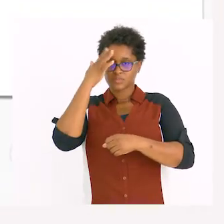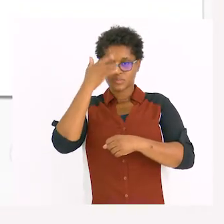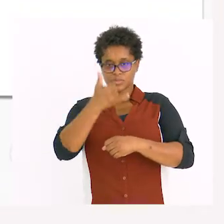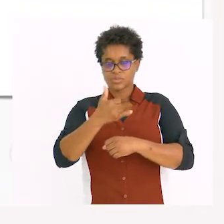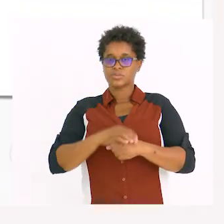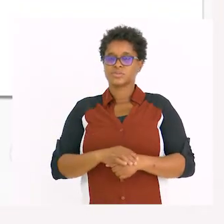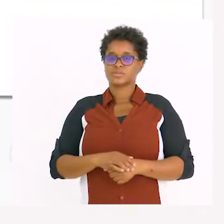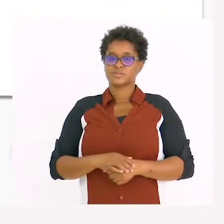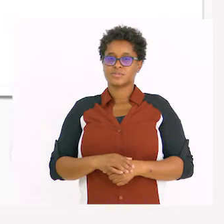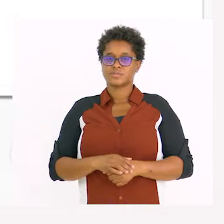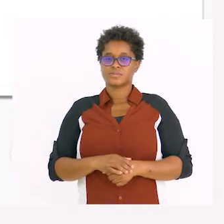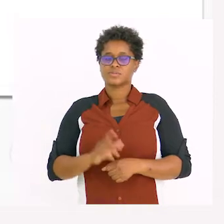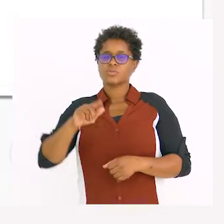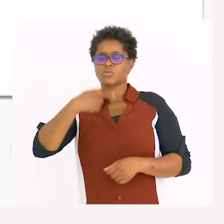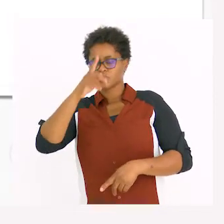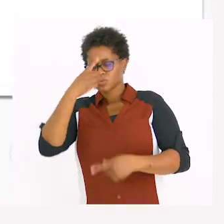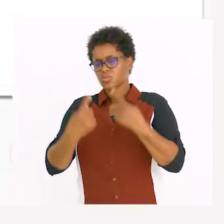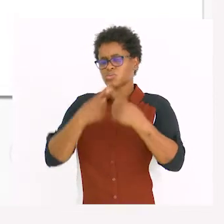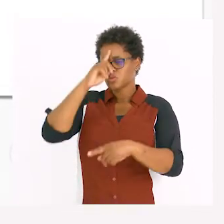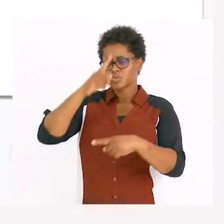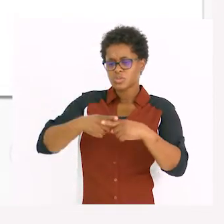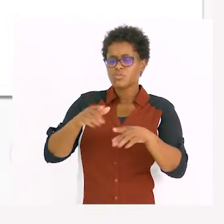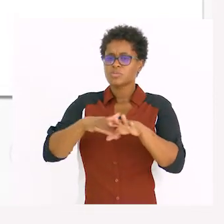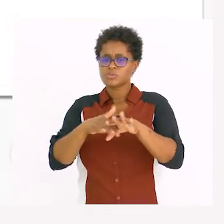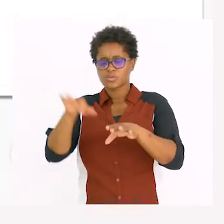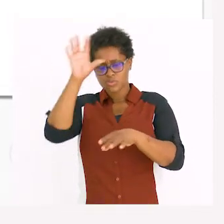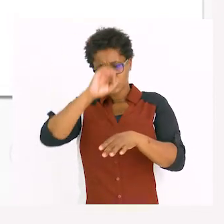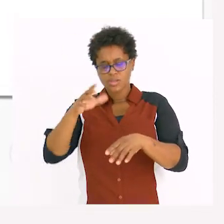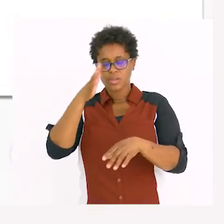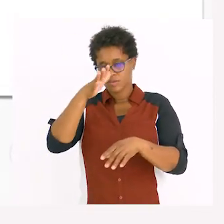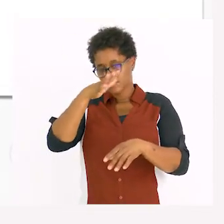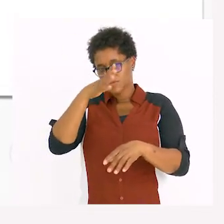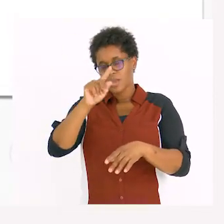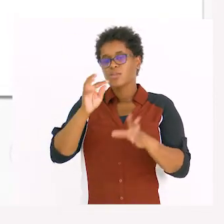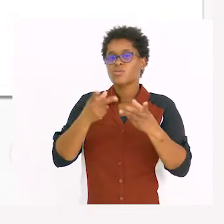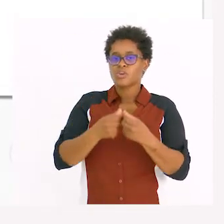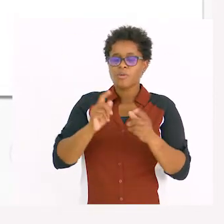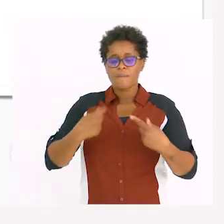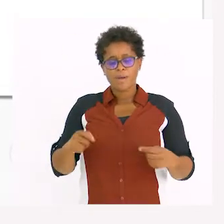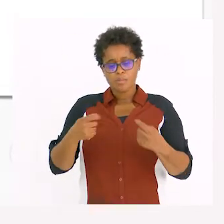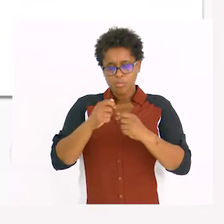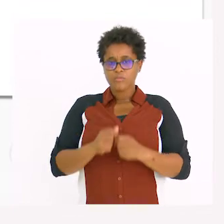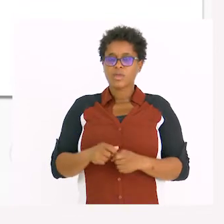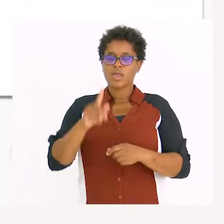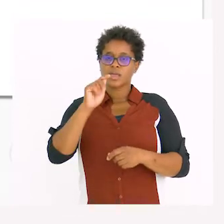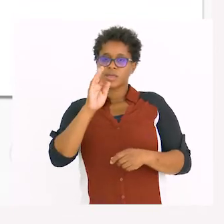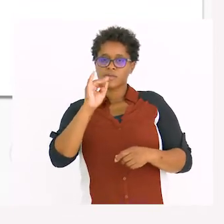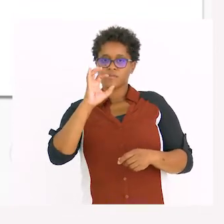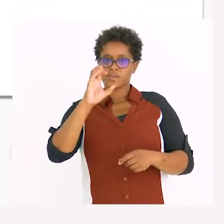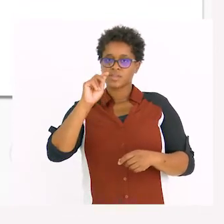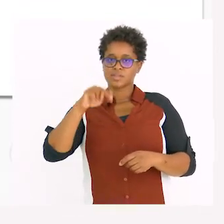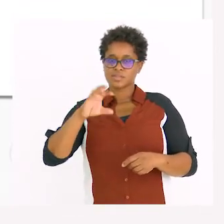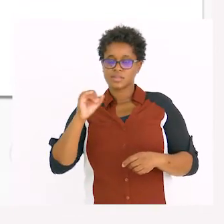2. Um dos objetivos da intervenção do Estado na atividade econômica é para promover a